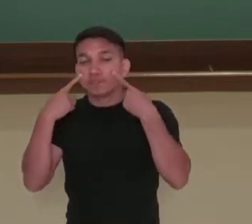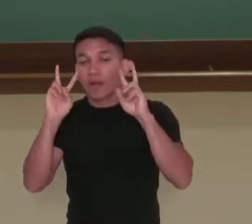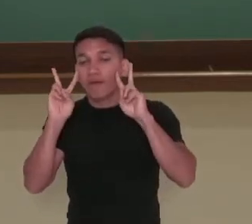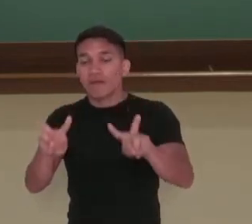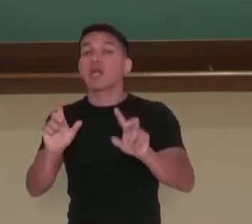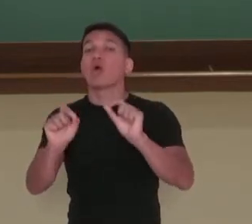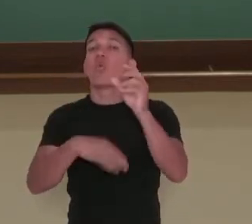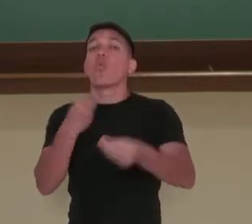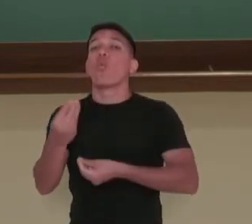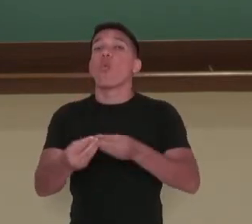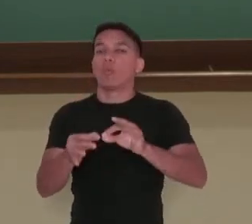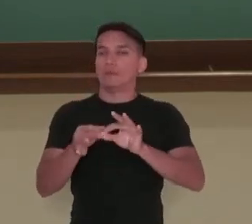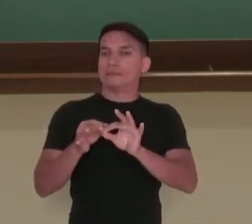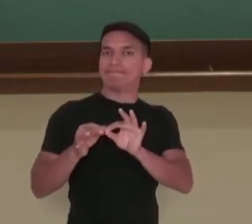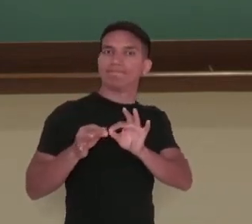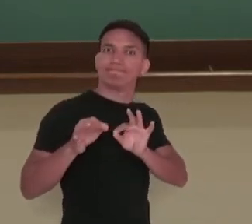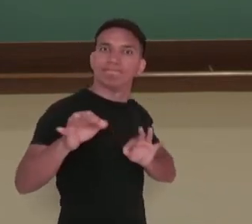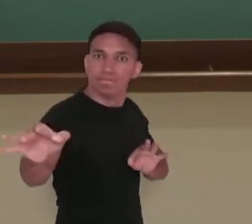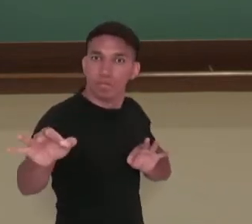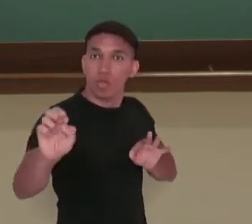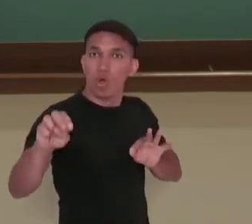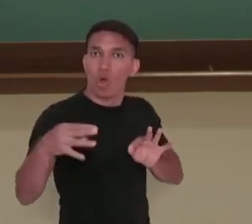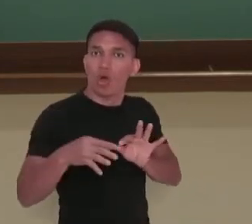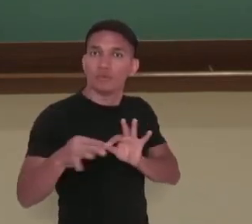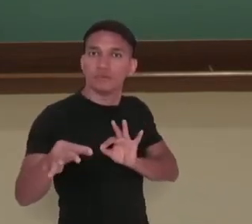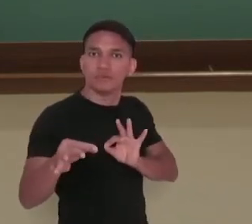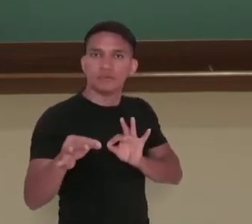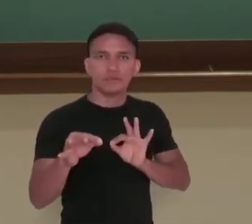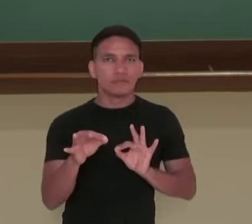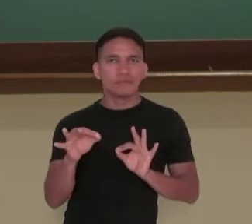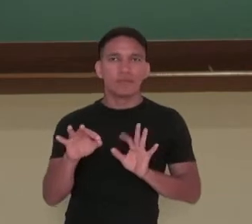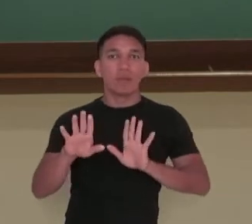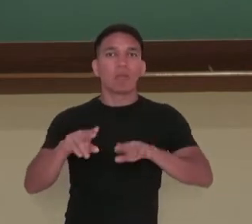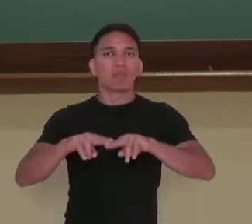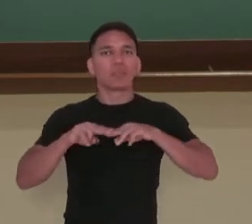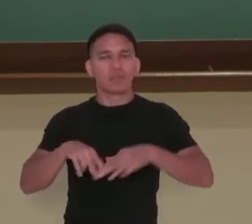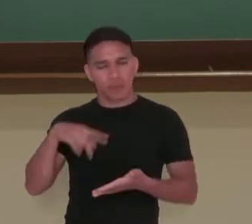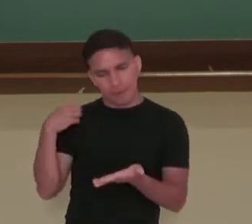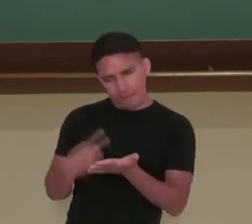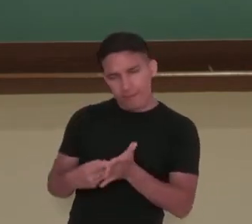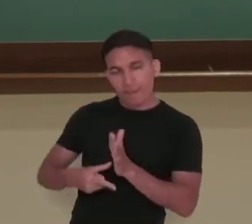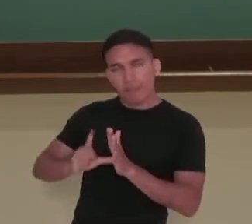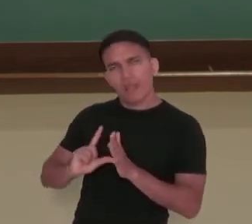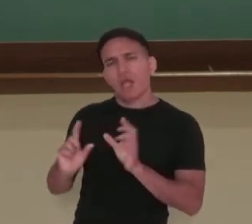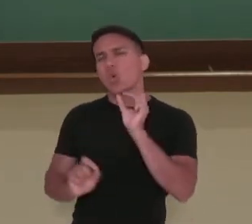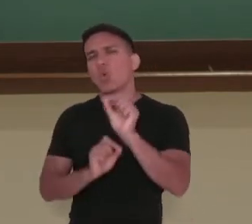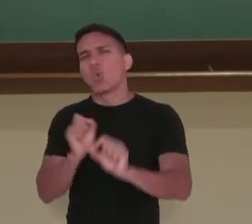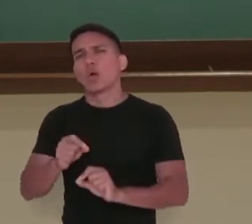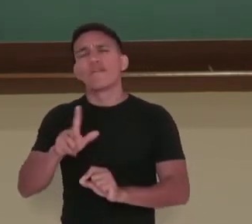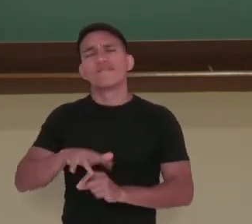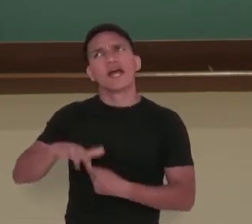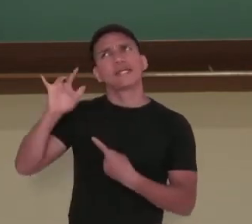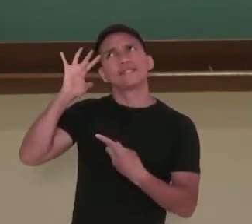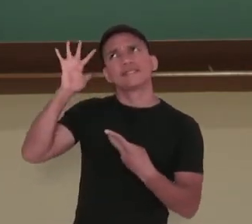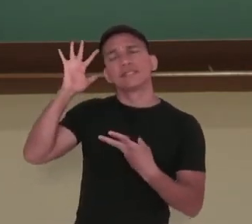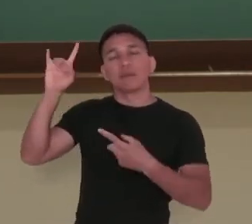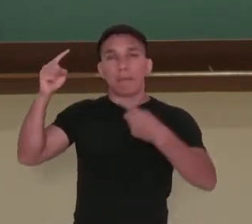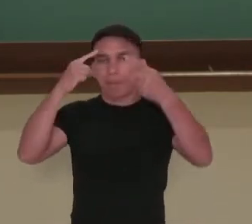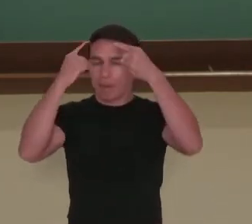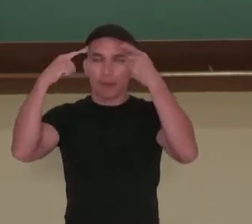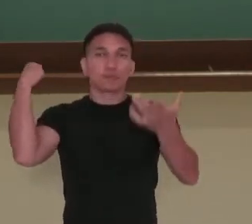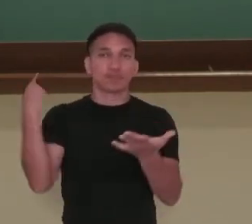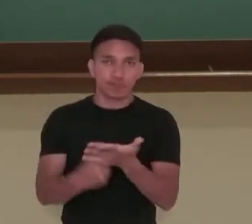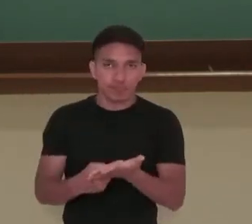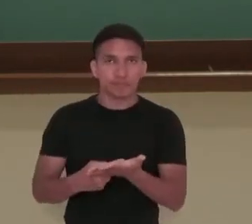da medida, tá? É isso. Ordem de grandeza, ela vai te dar uma dimensão do tamanho dessa